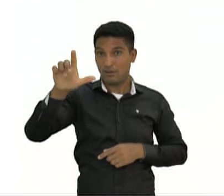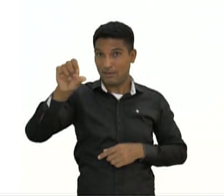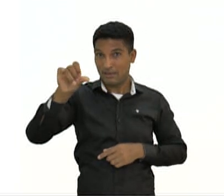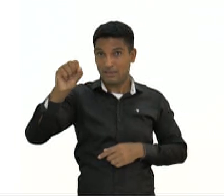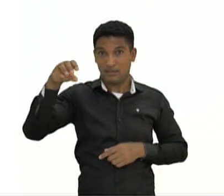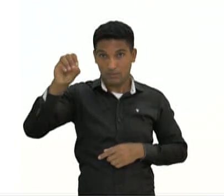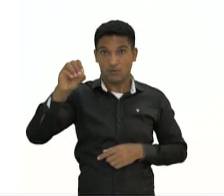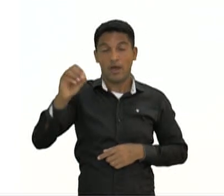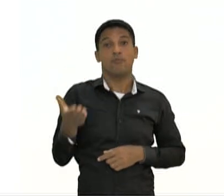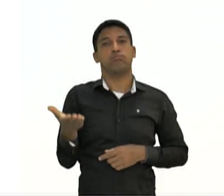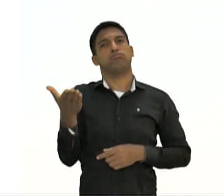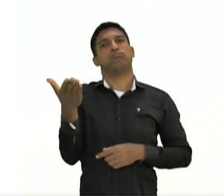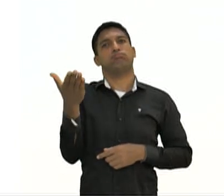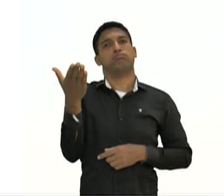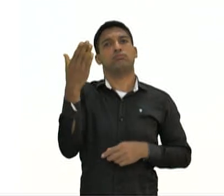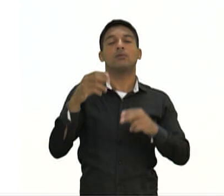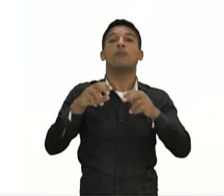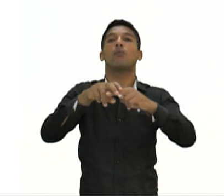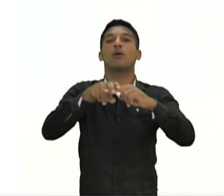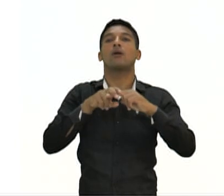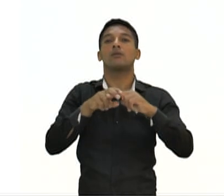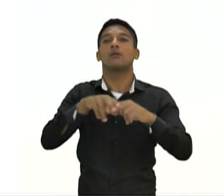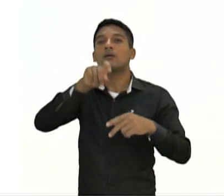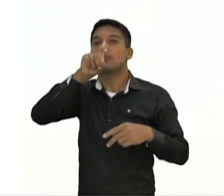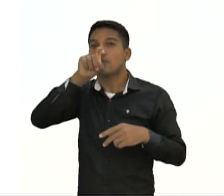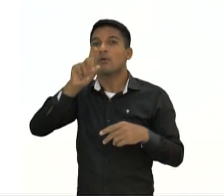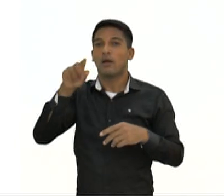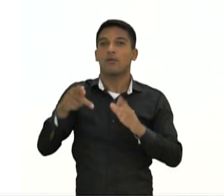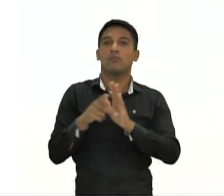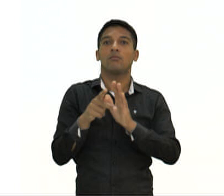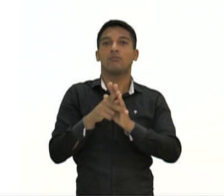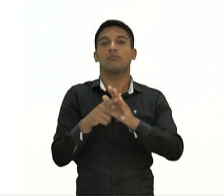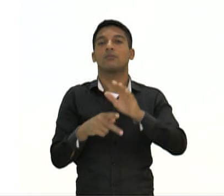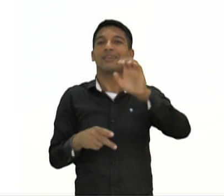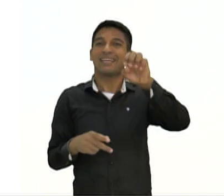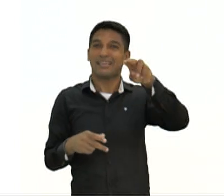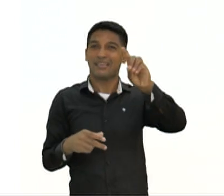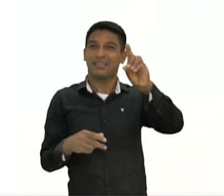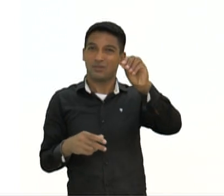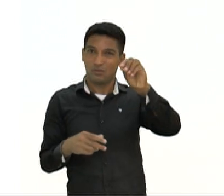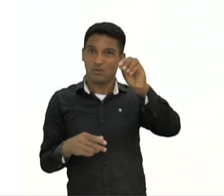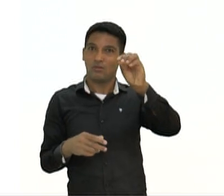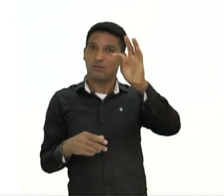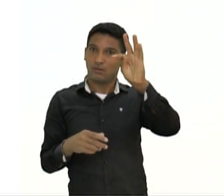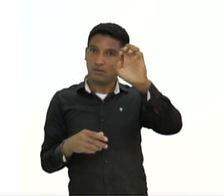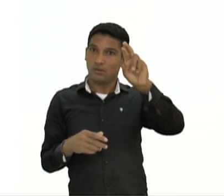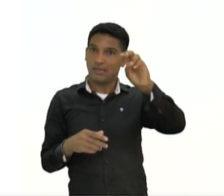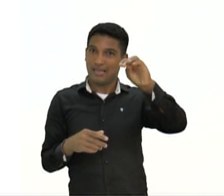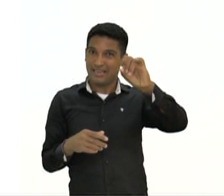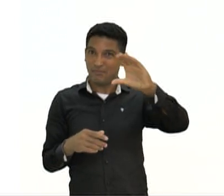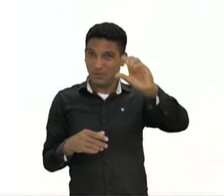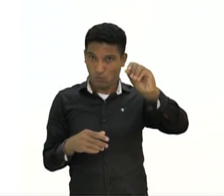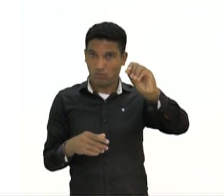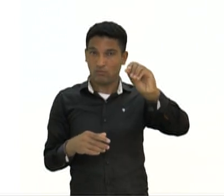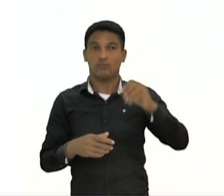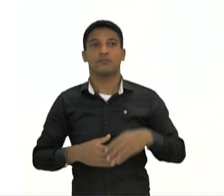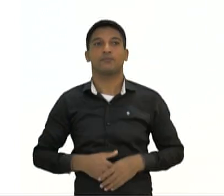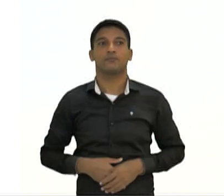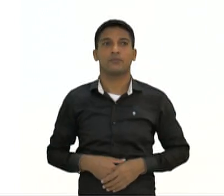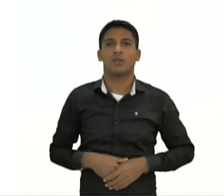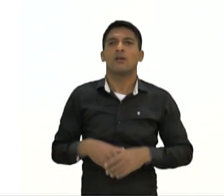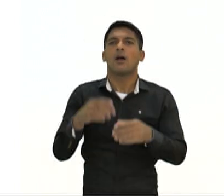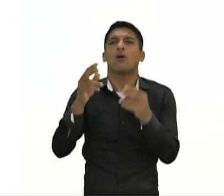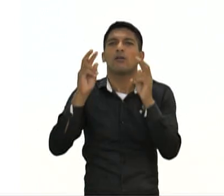ele é um ser endotérmico. Então, vamos acompanhar aqui nesses slides as adaptações que essas aves tiveram ao